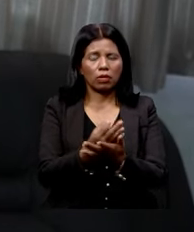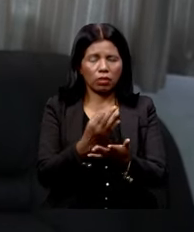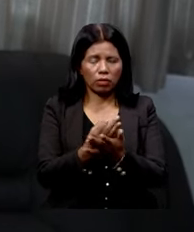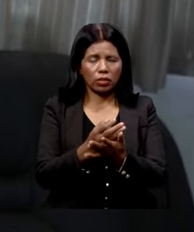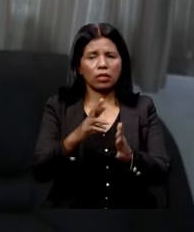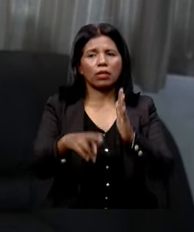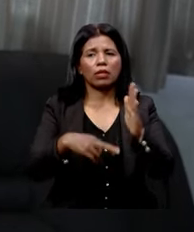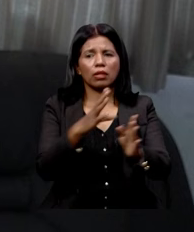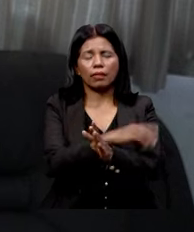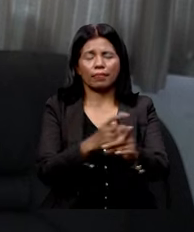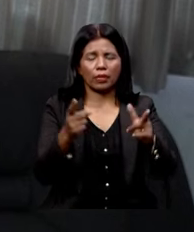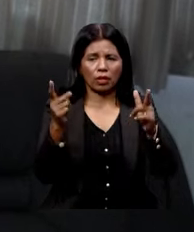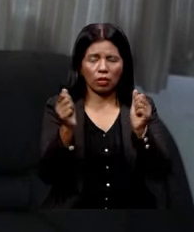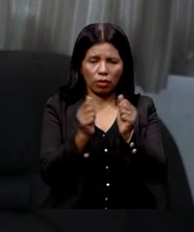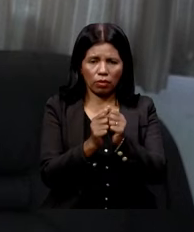caráter,